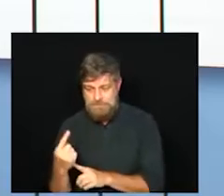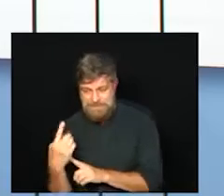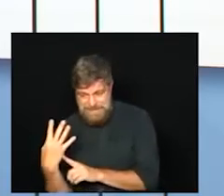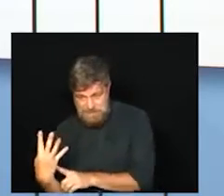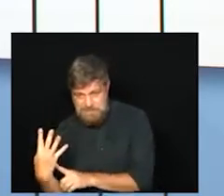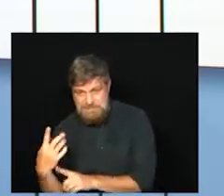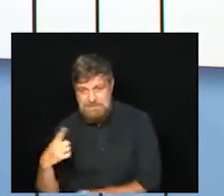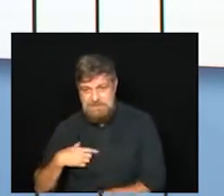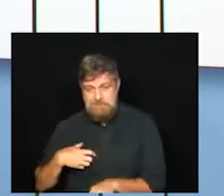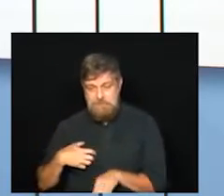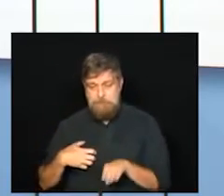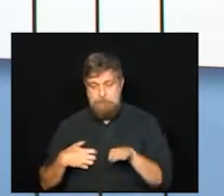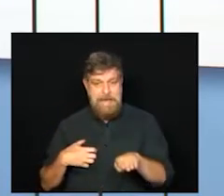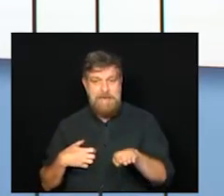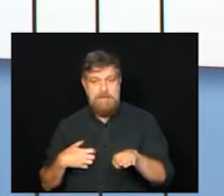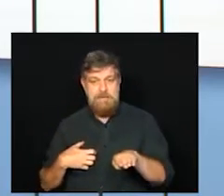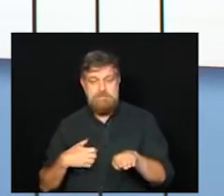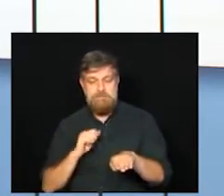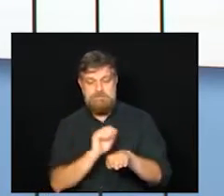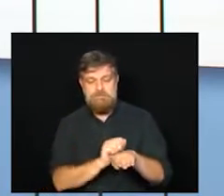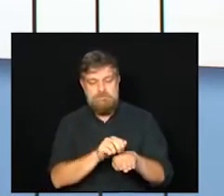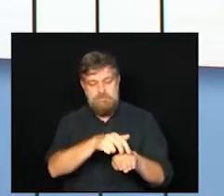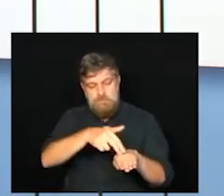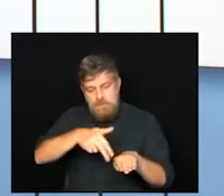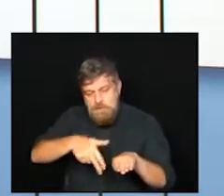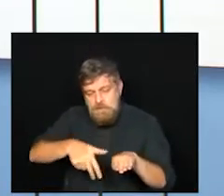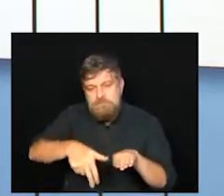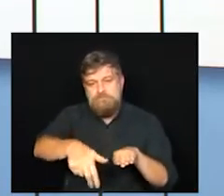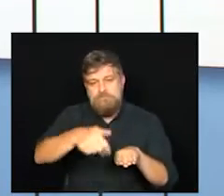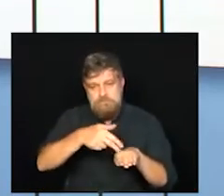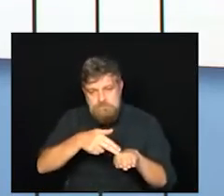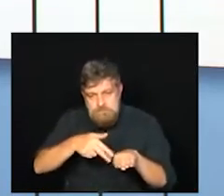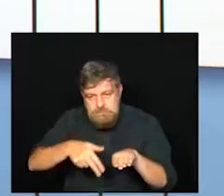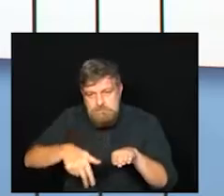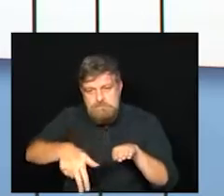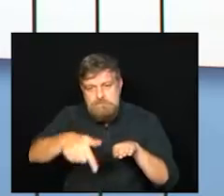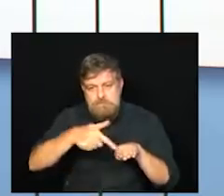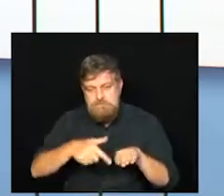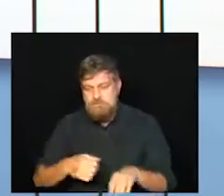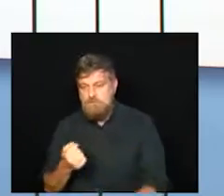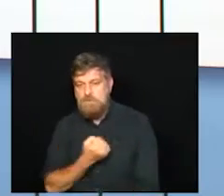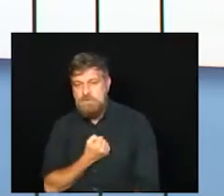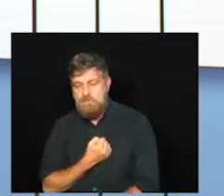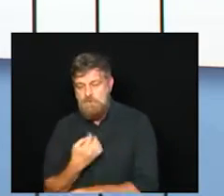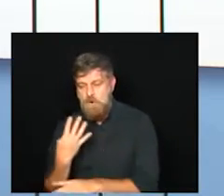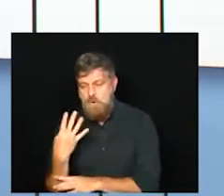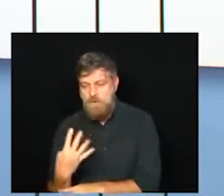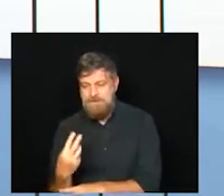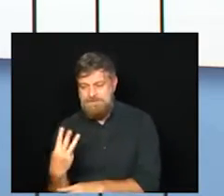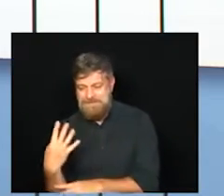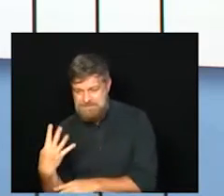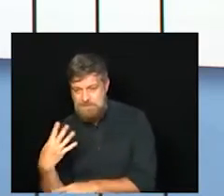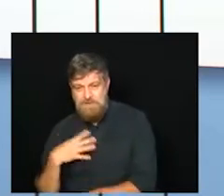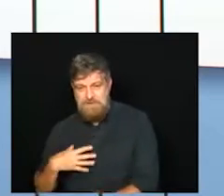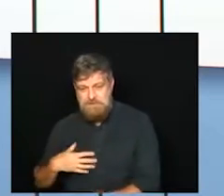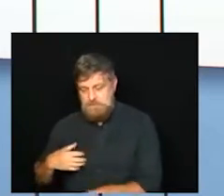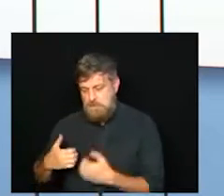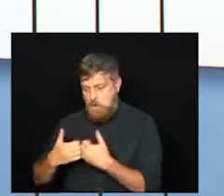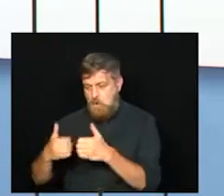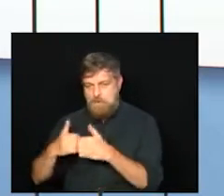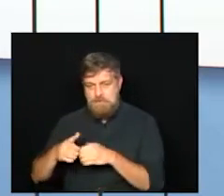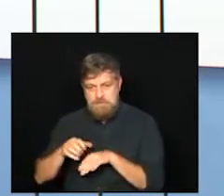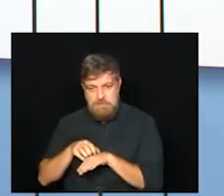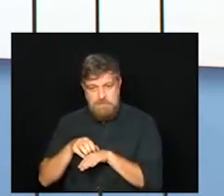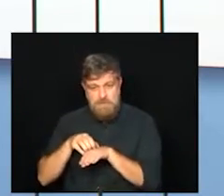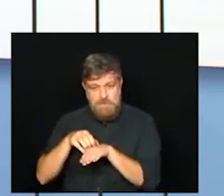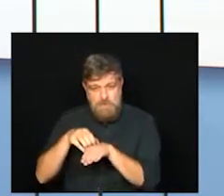214, que estava estacionado para o desembarque de passageiros, e da linha 434 da concessionária